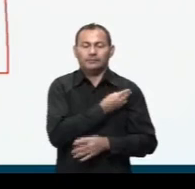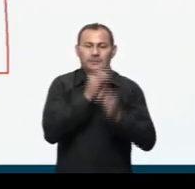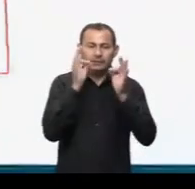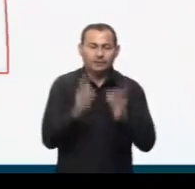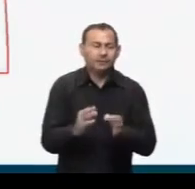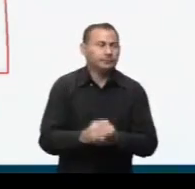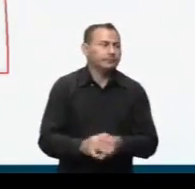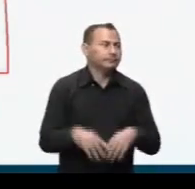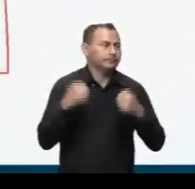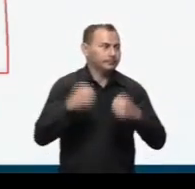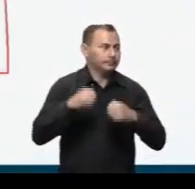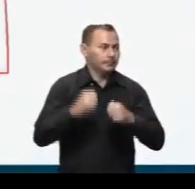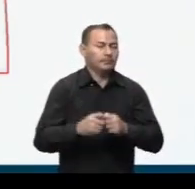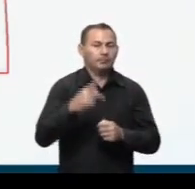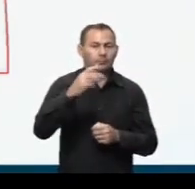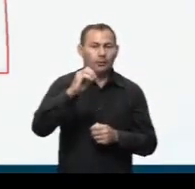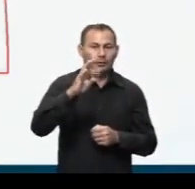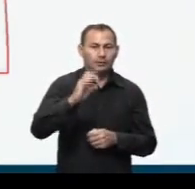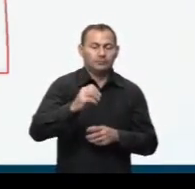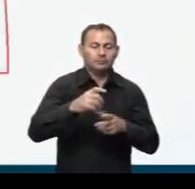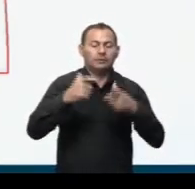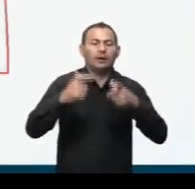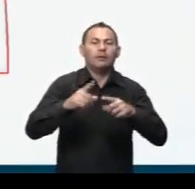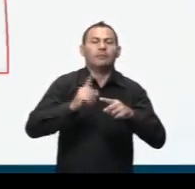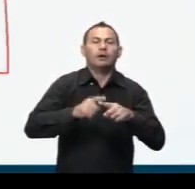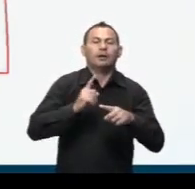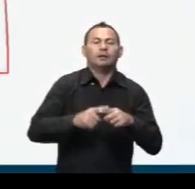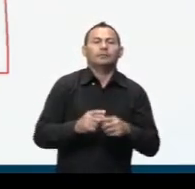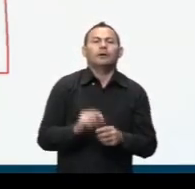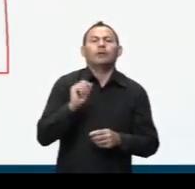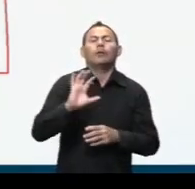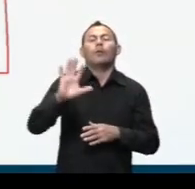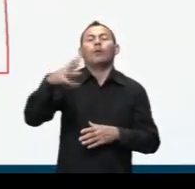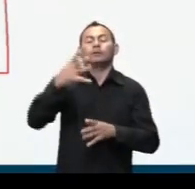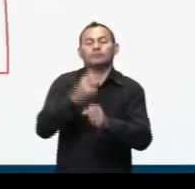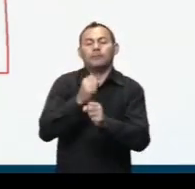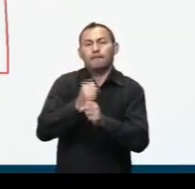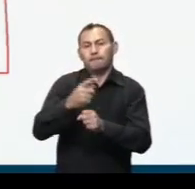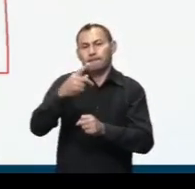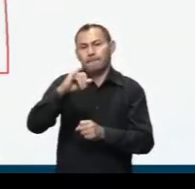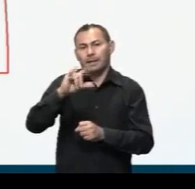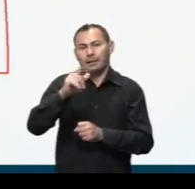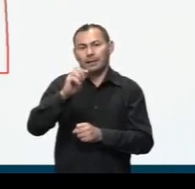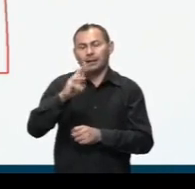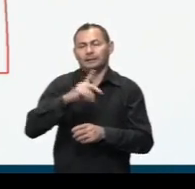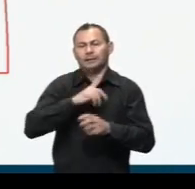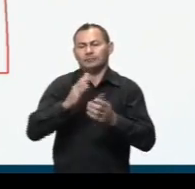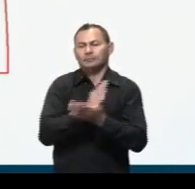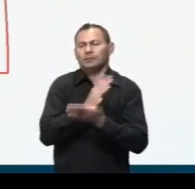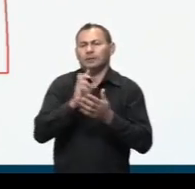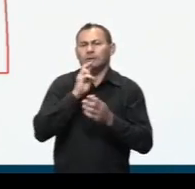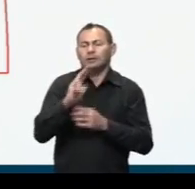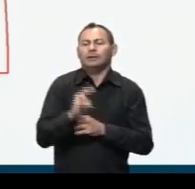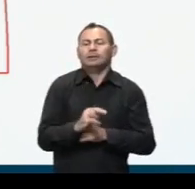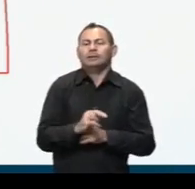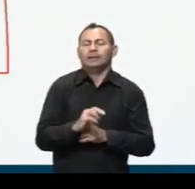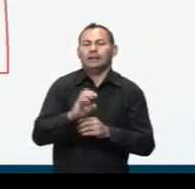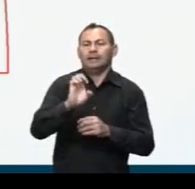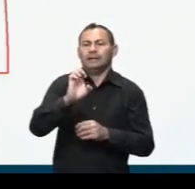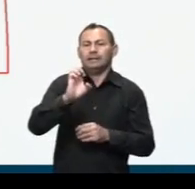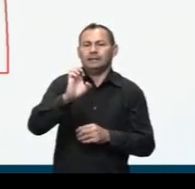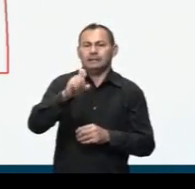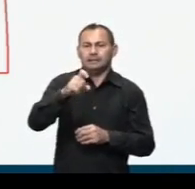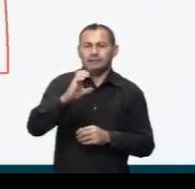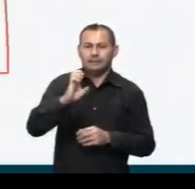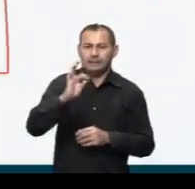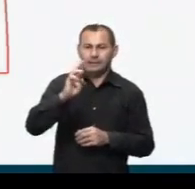acertar precisamente o ponto de locação dele. Por quê? Porque quando a gente calcula um pilar, a gente tem algo chamado excentricidade,